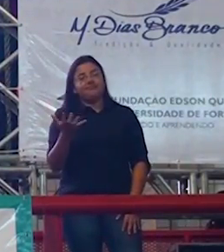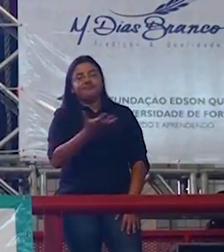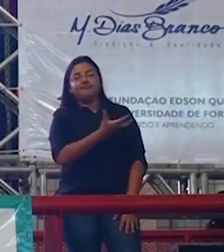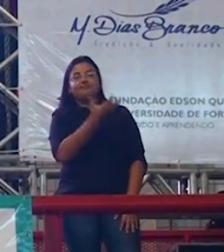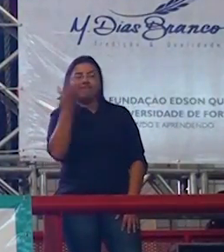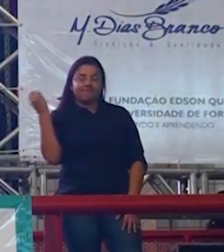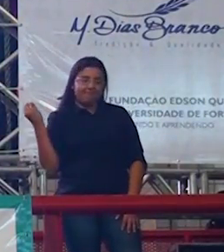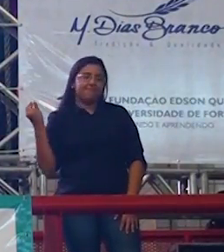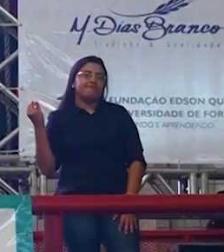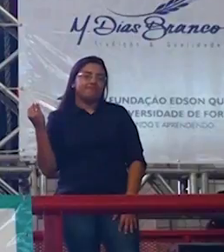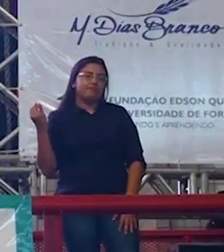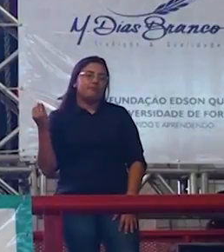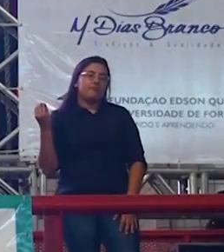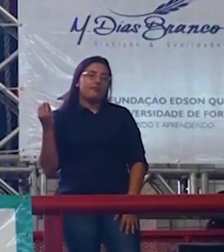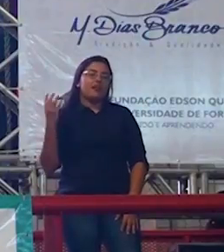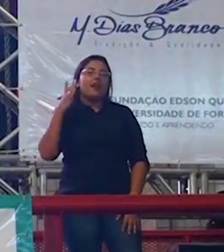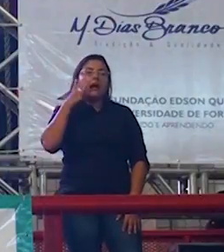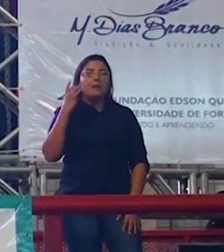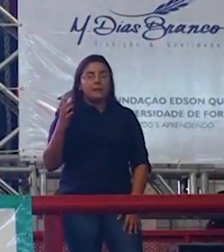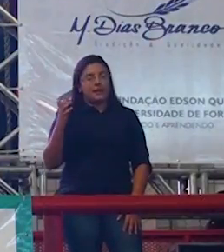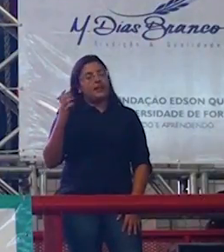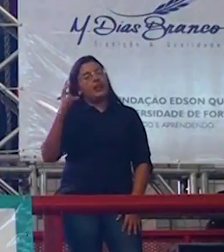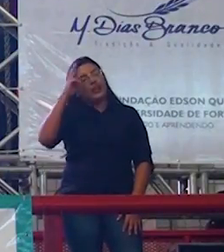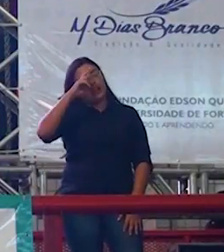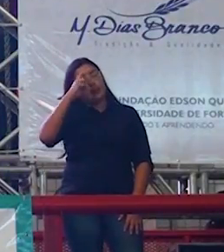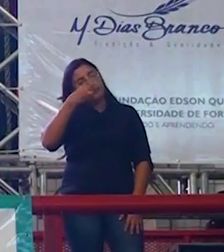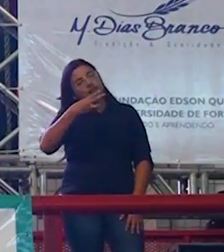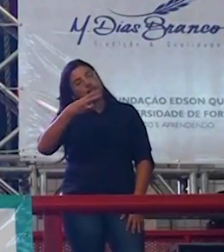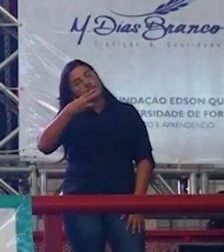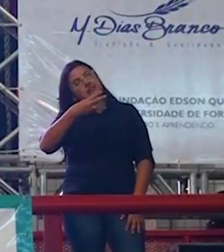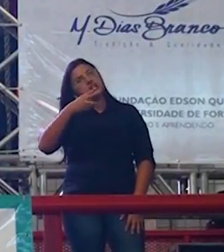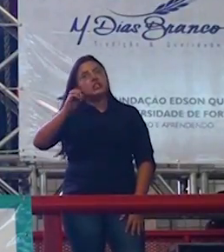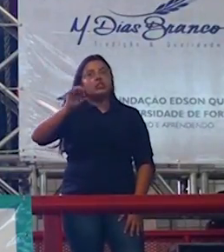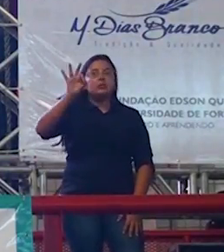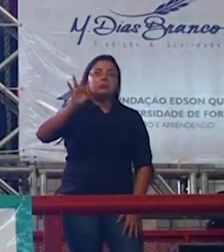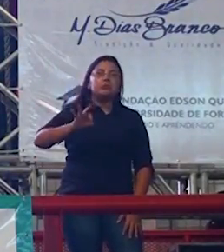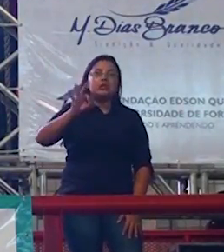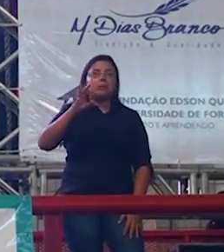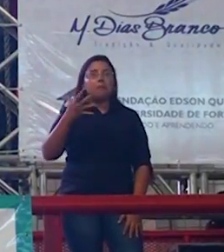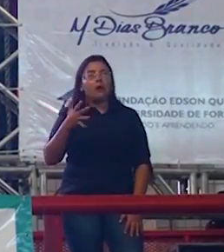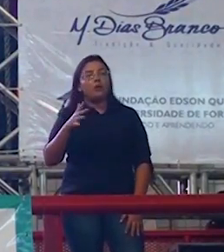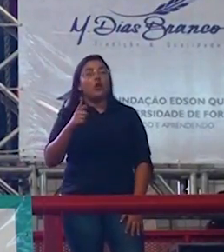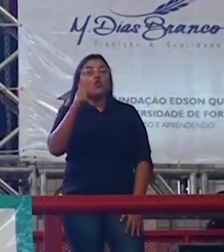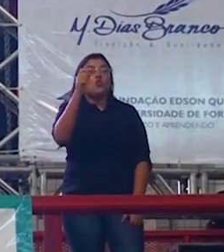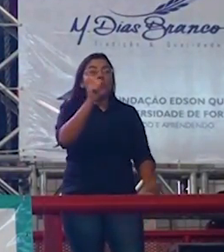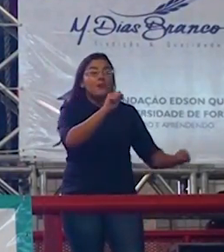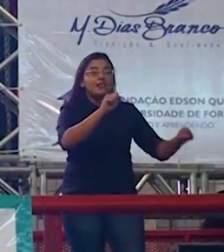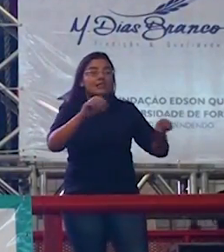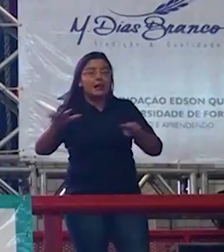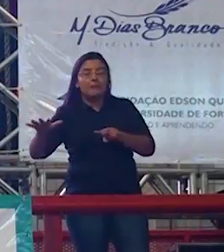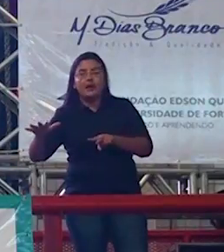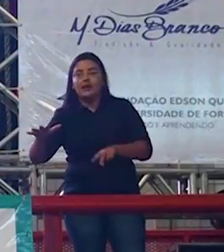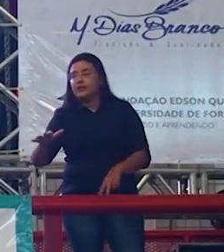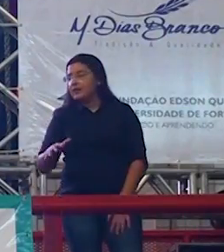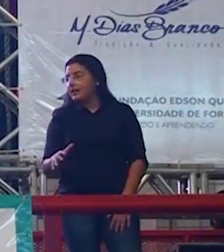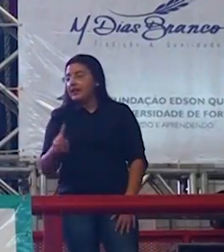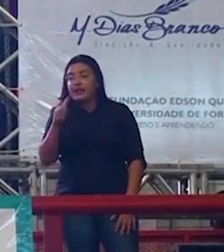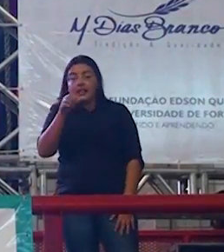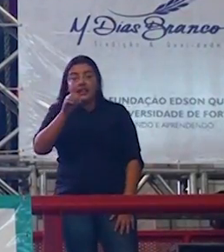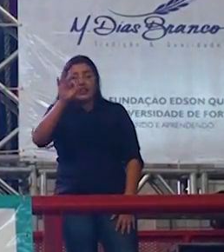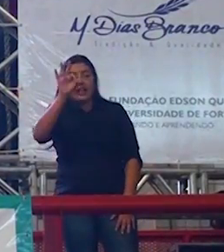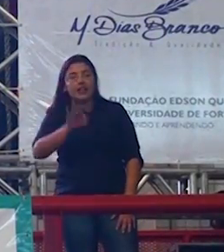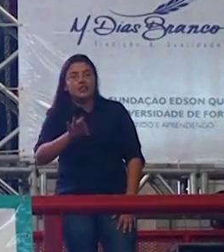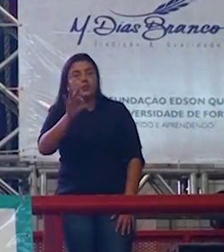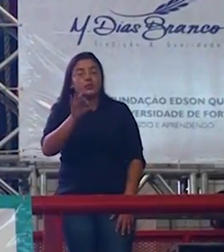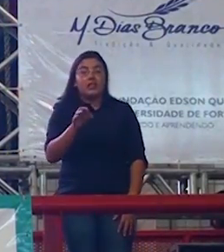só estudou uma vez, amanhã você só vai estar lembrando em torno de 30%. Uma semana depois, 10%. Um